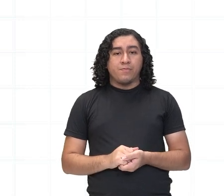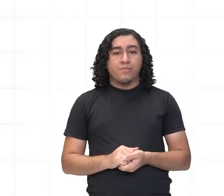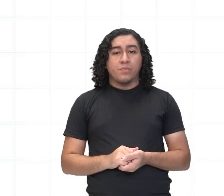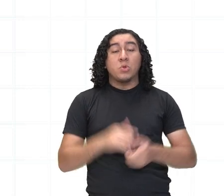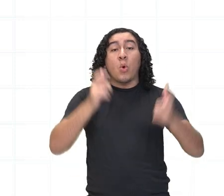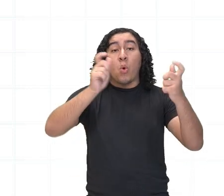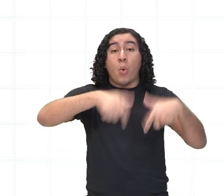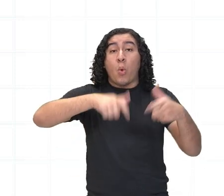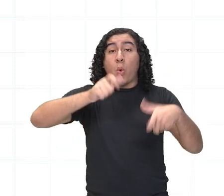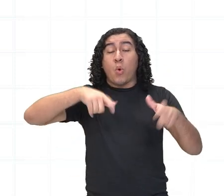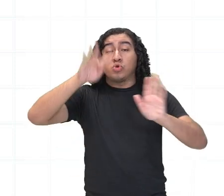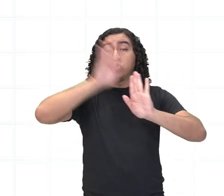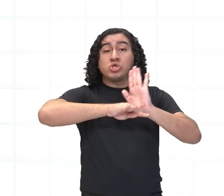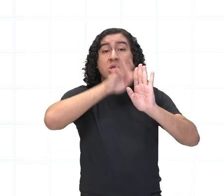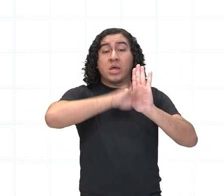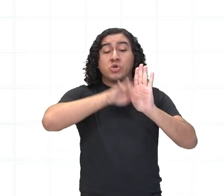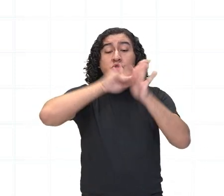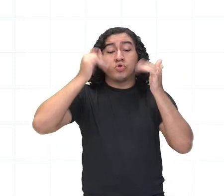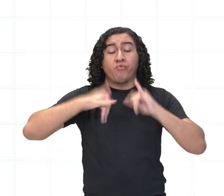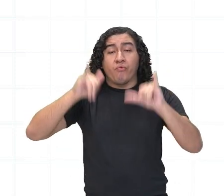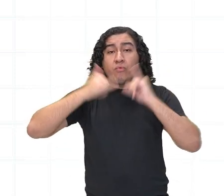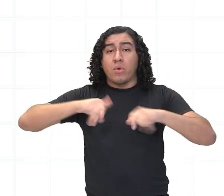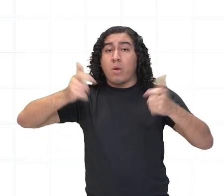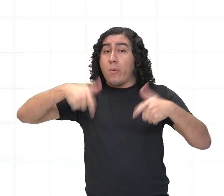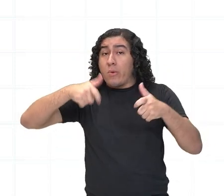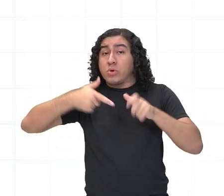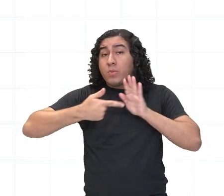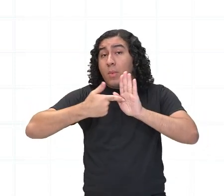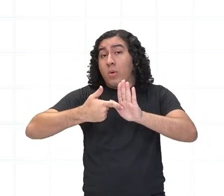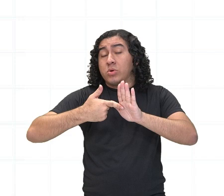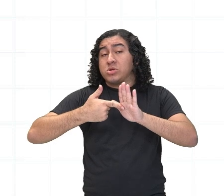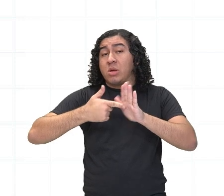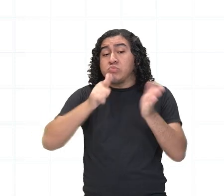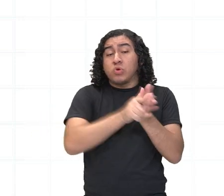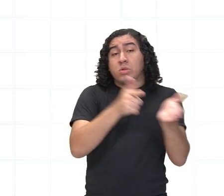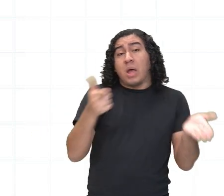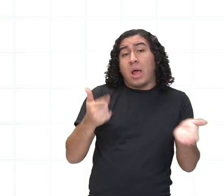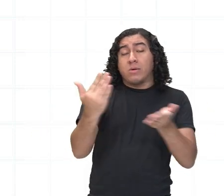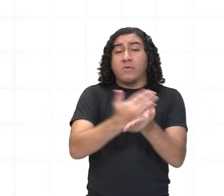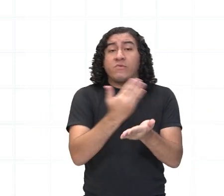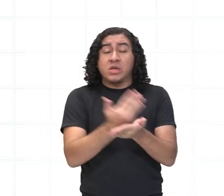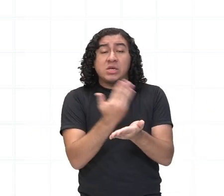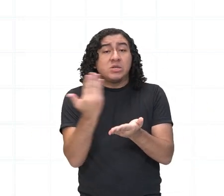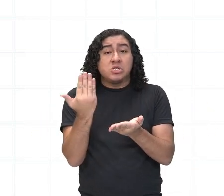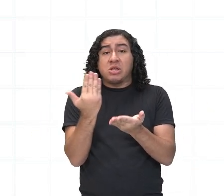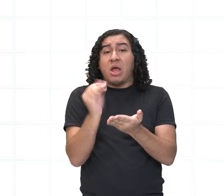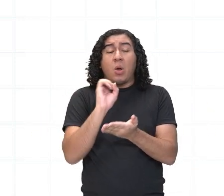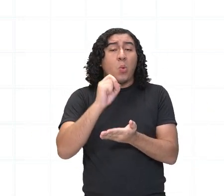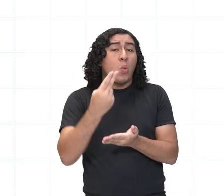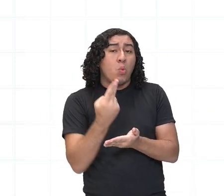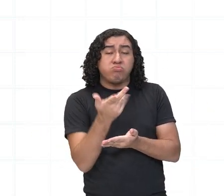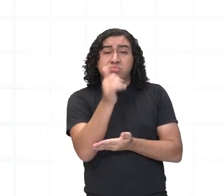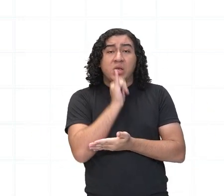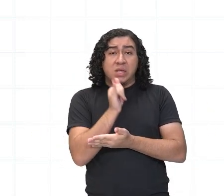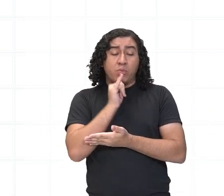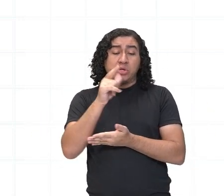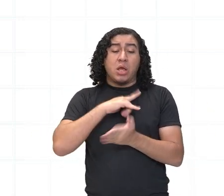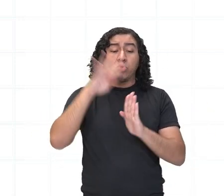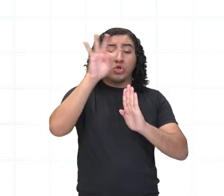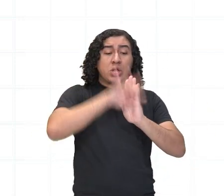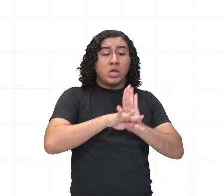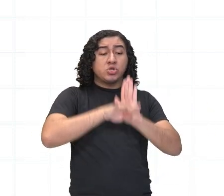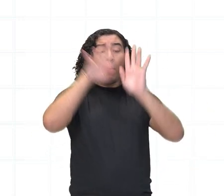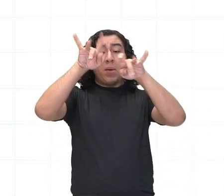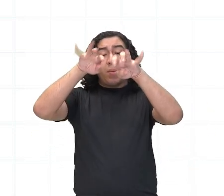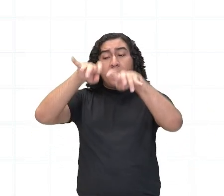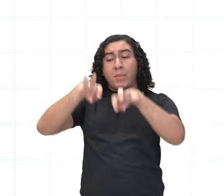irá circular? Ou seja, onde é que ele vai ser exposto? Em jornais, em revistas? Vou expor esse meu texto